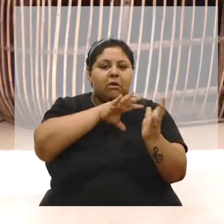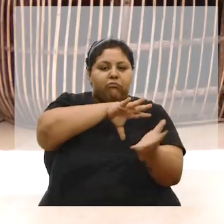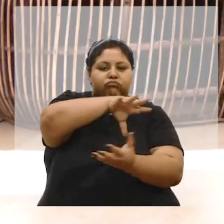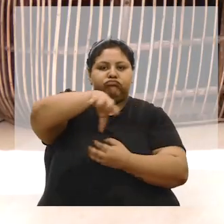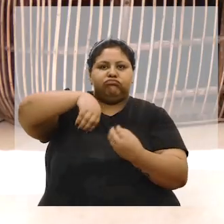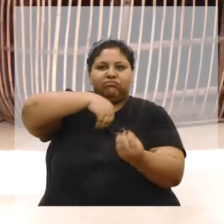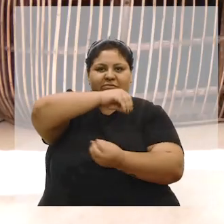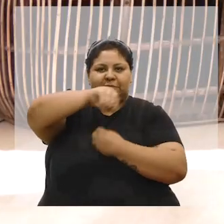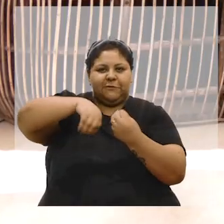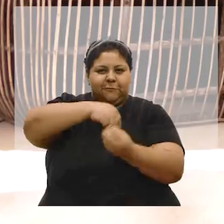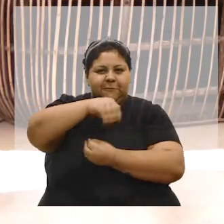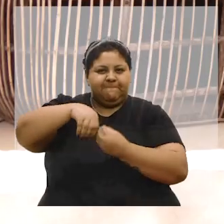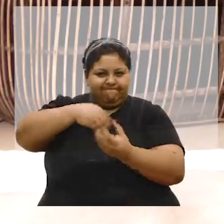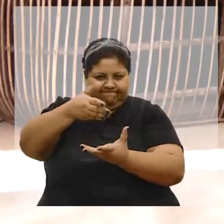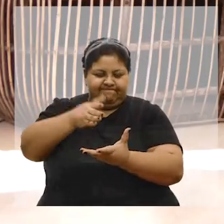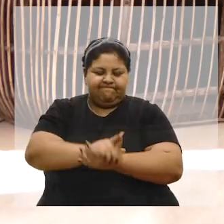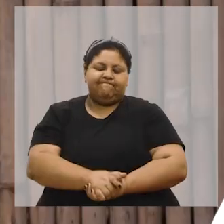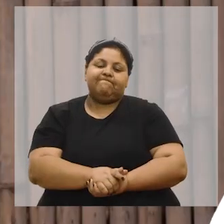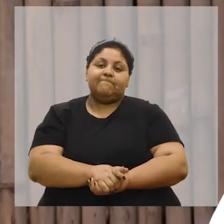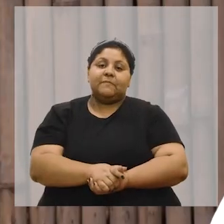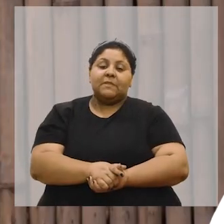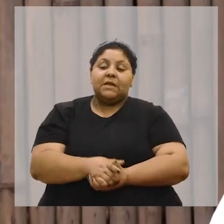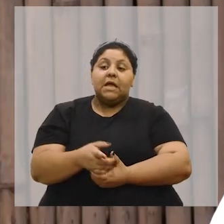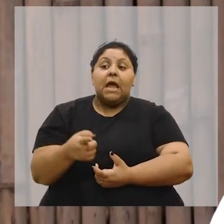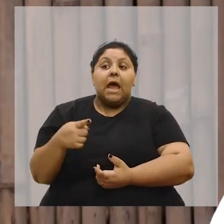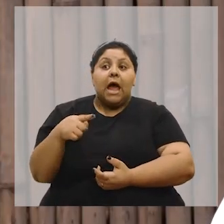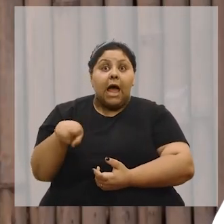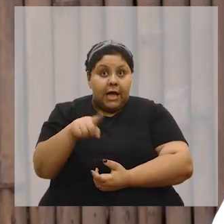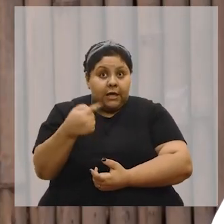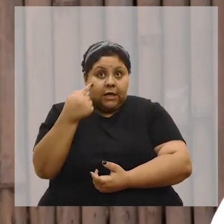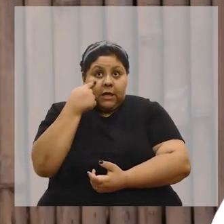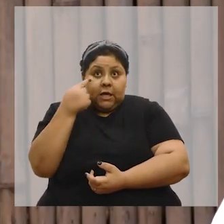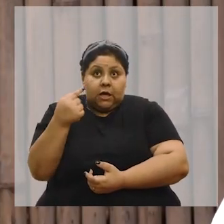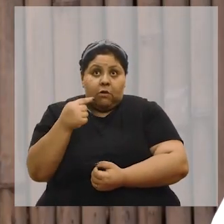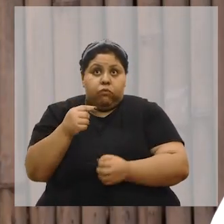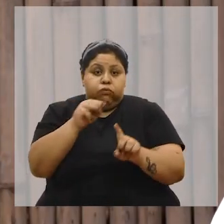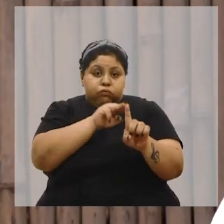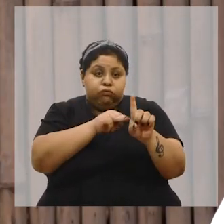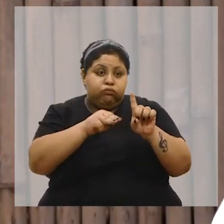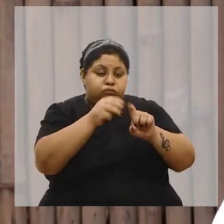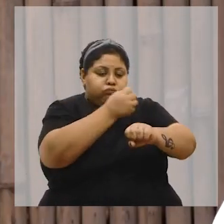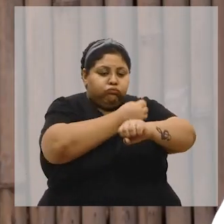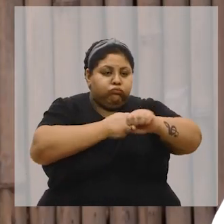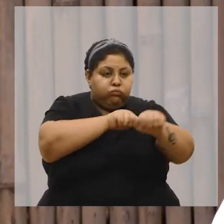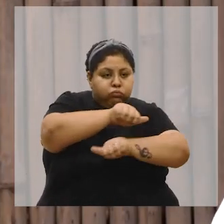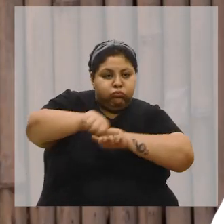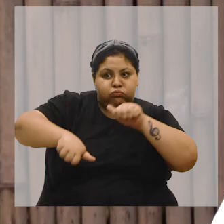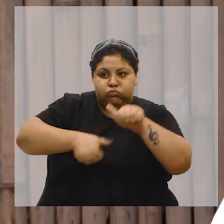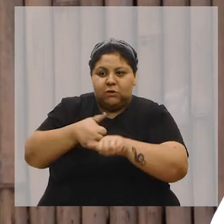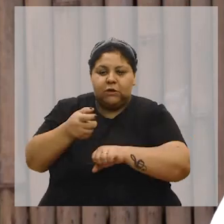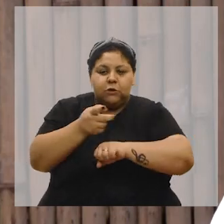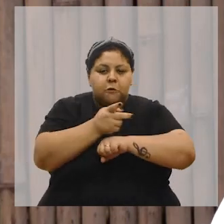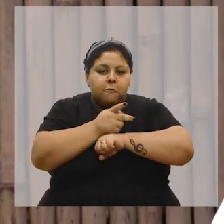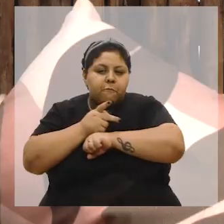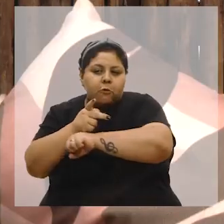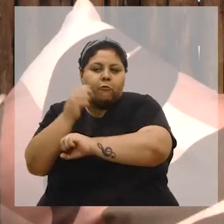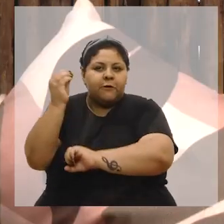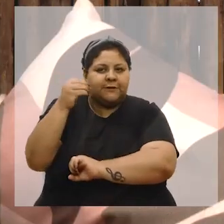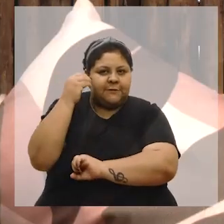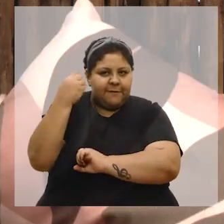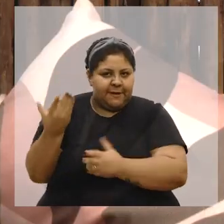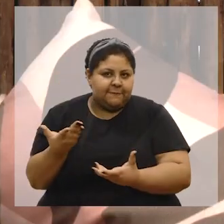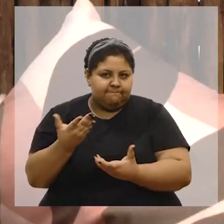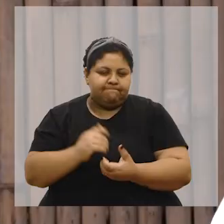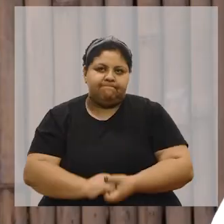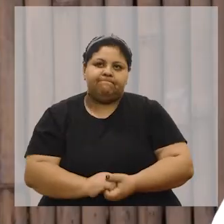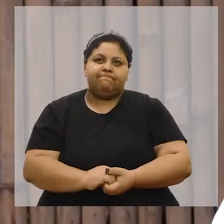fusão, acho muito legal, assim. A gente vê, acho que um pouco o mercado de gastronomia mudando, né? As pessoas buscam mais essa experiência, muito, né?